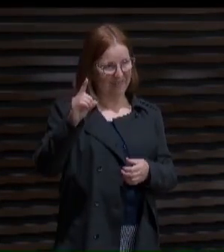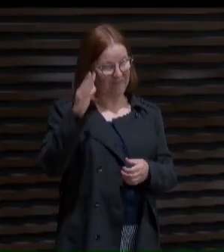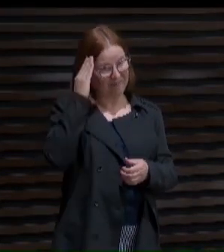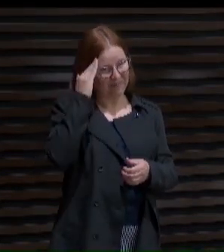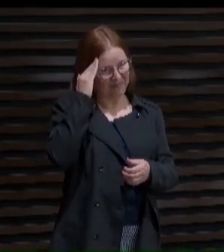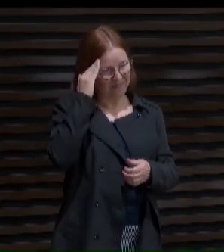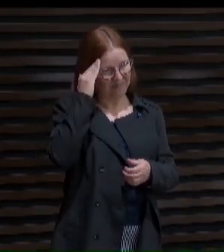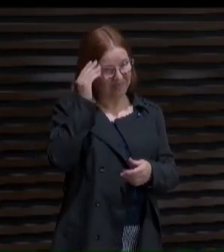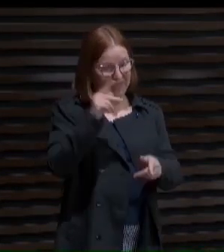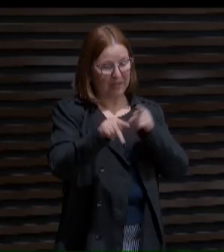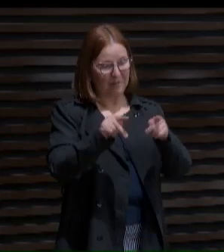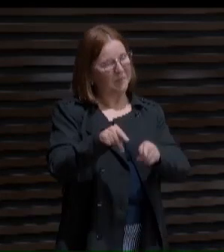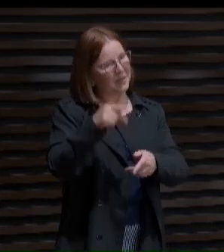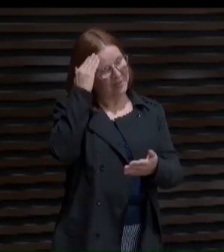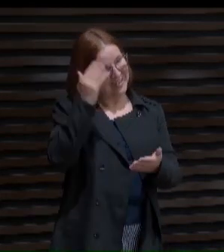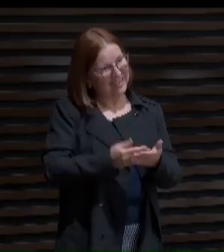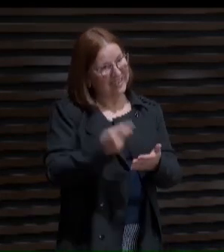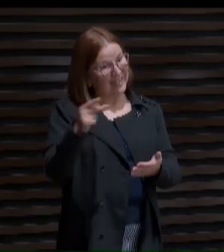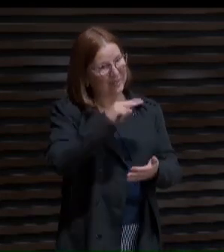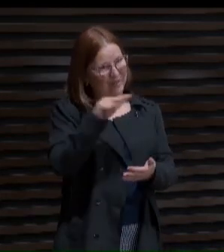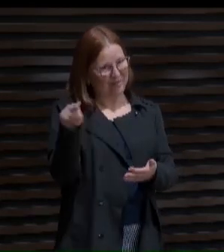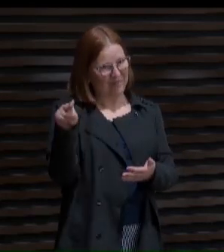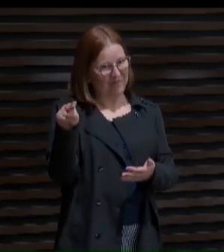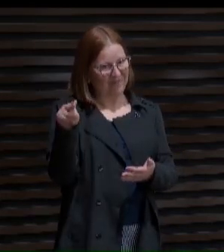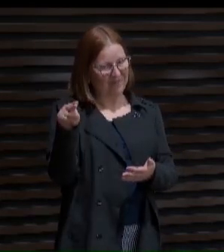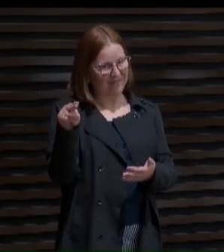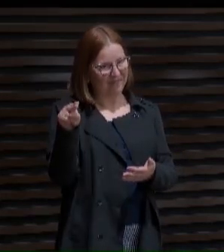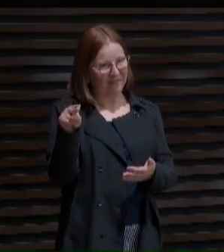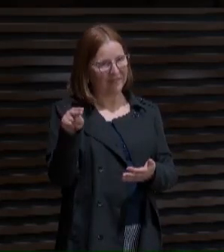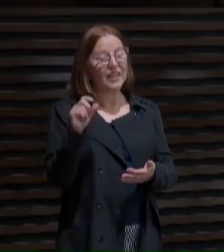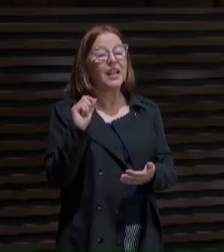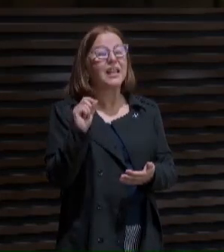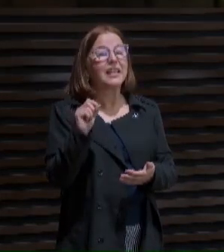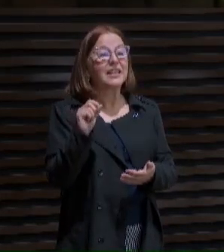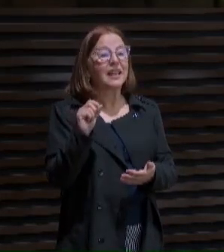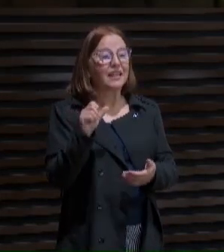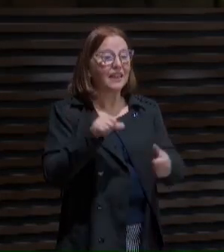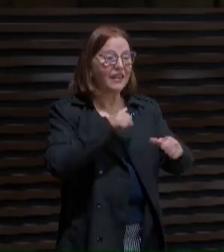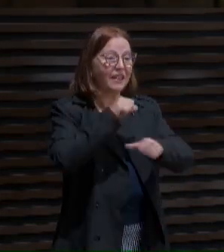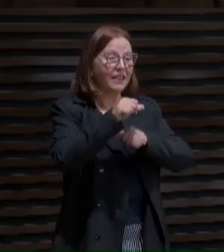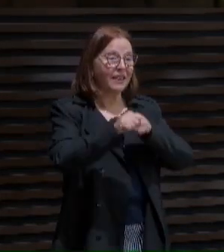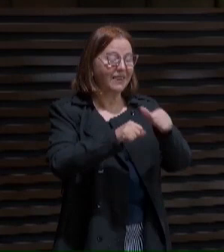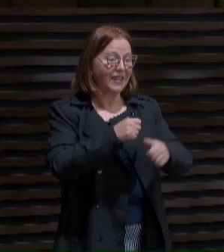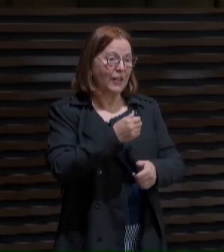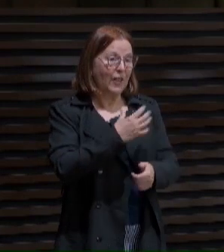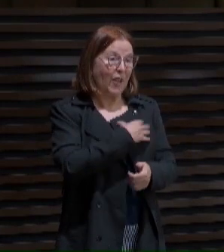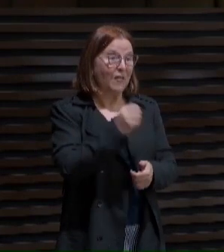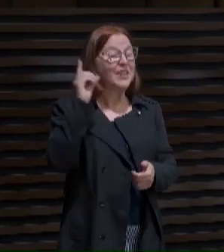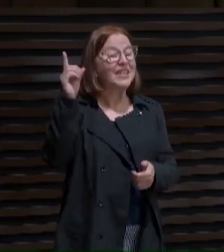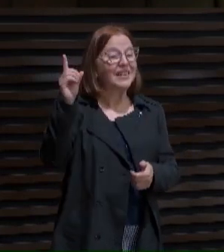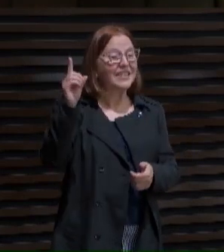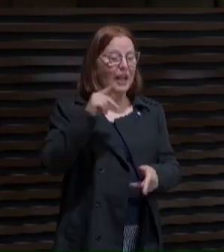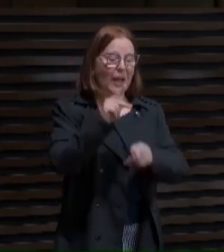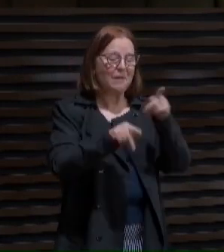saber, aos que creem no seu nome. Quem foram feitos filhos de Deus? Aos